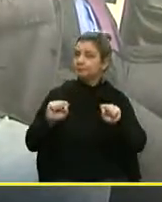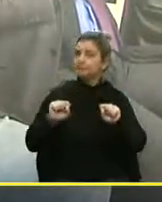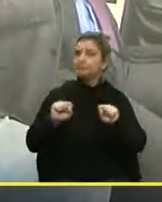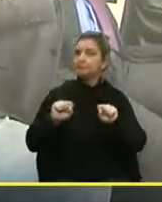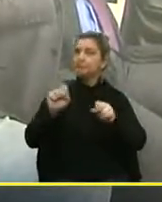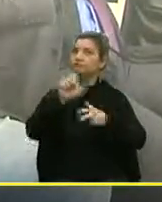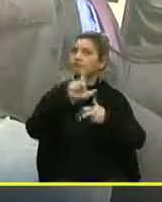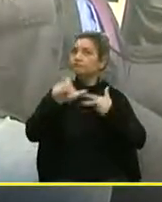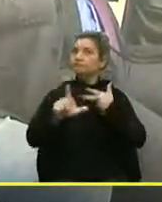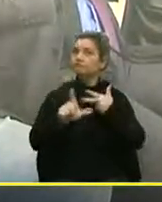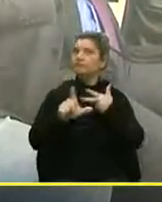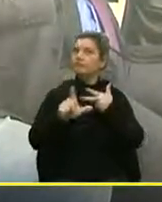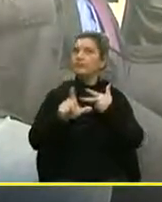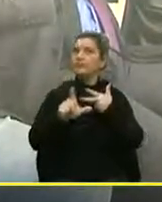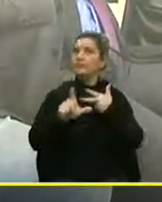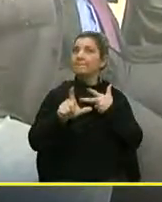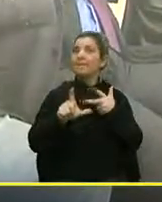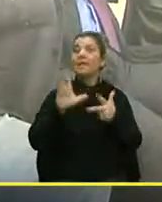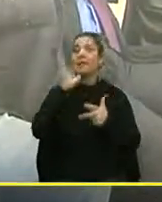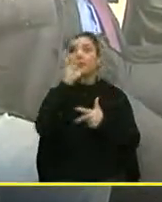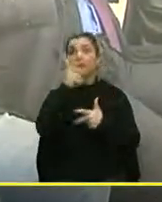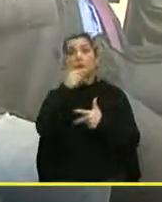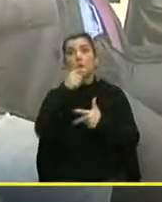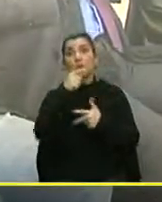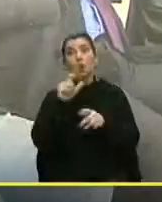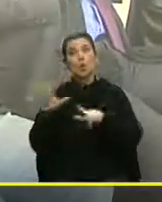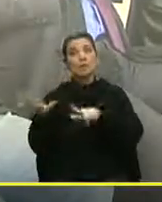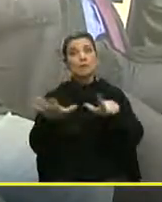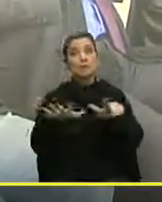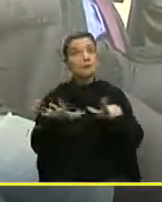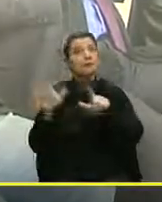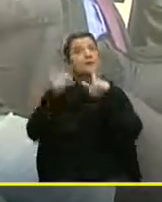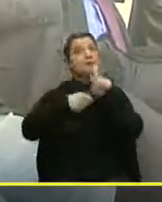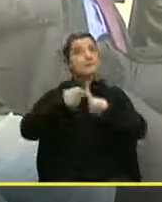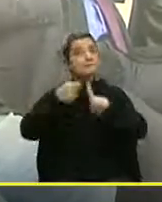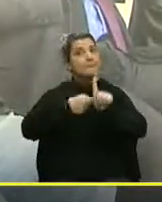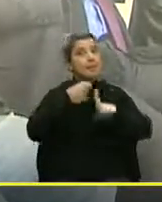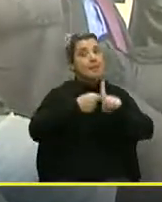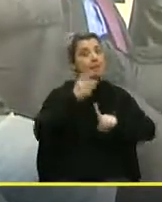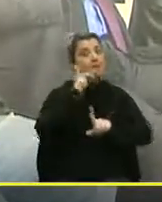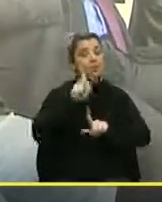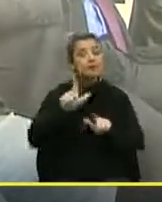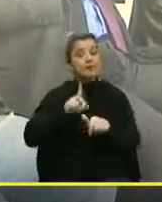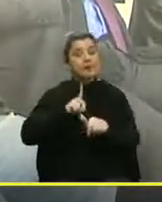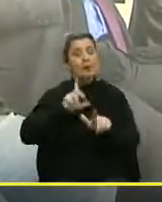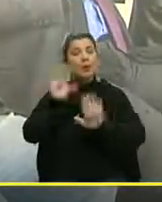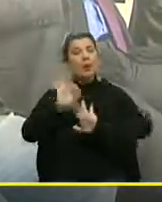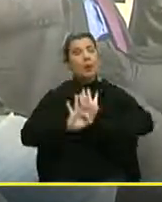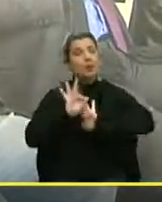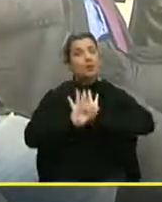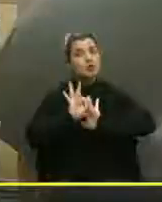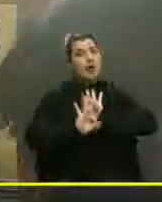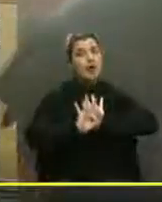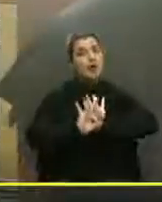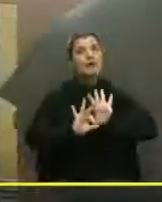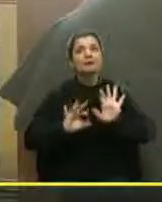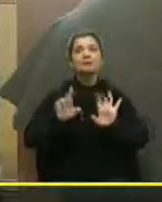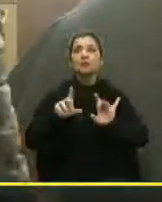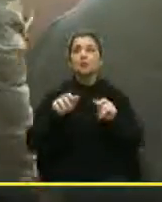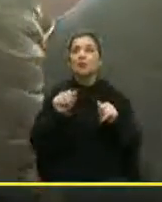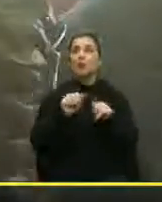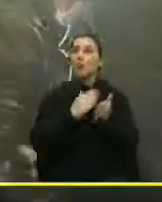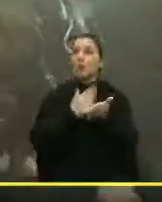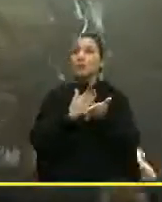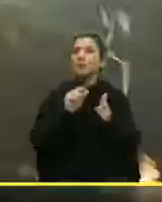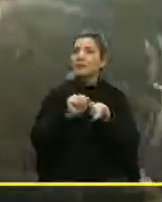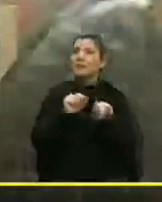Superintendência levou semanas e até meses para conseguir ter um projeto redondinho que começasse a poder fazer de fato